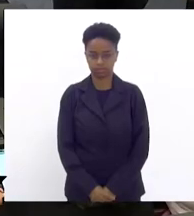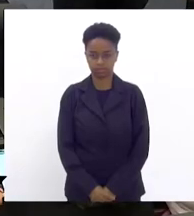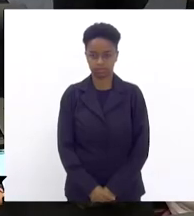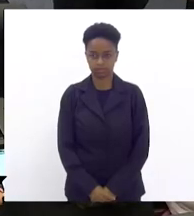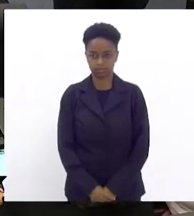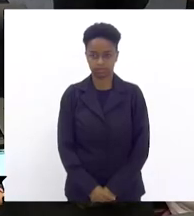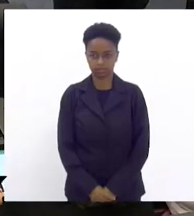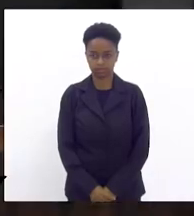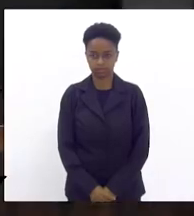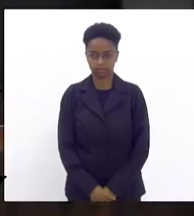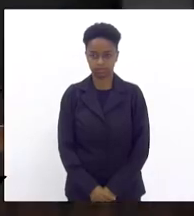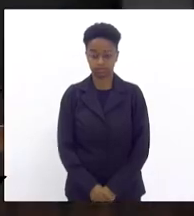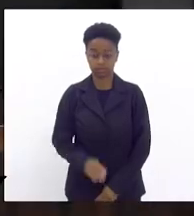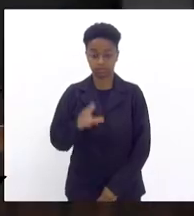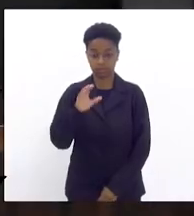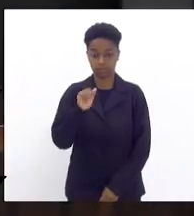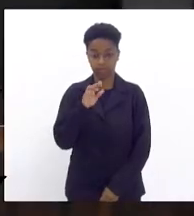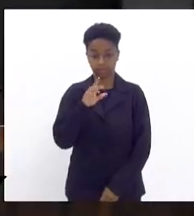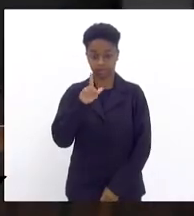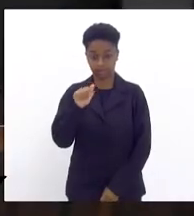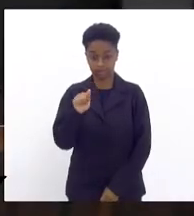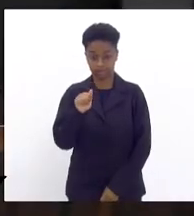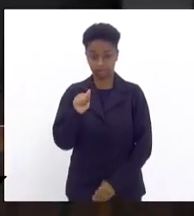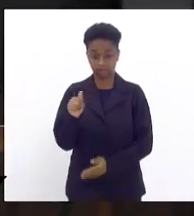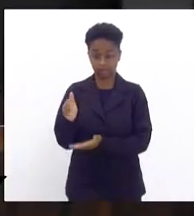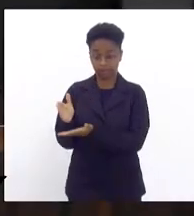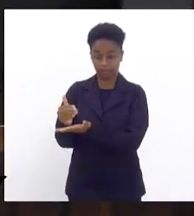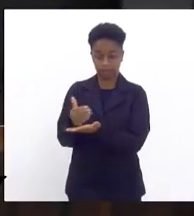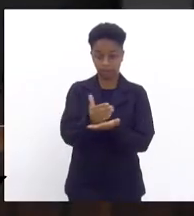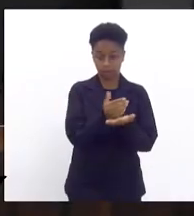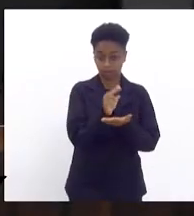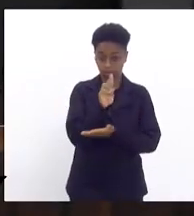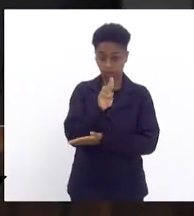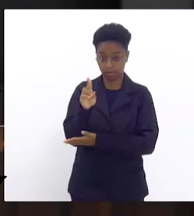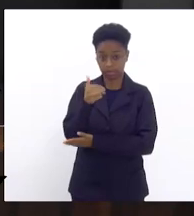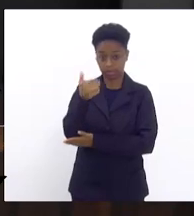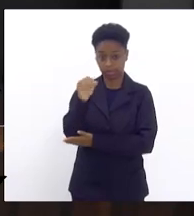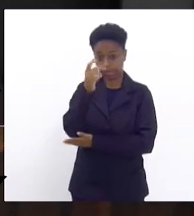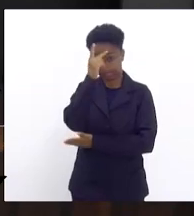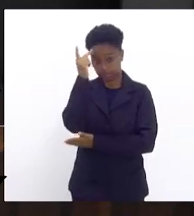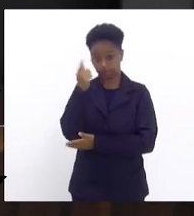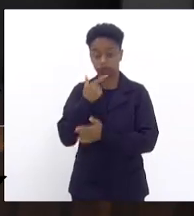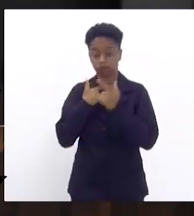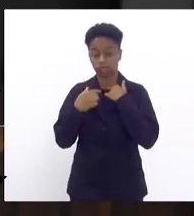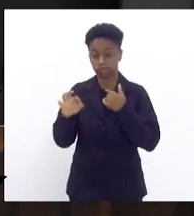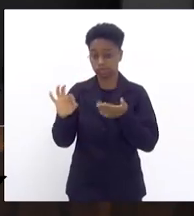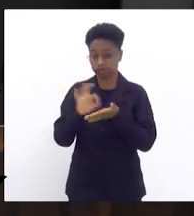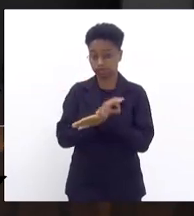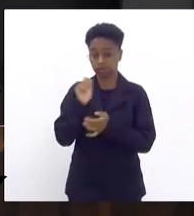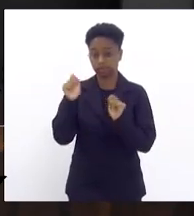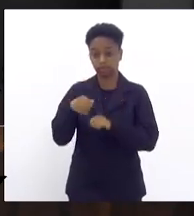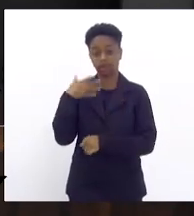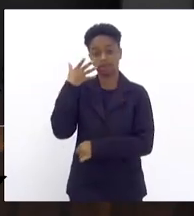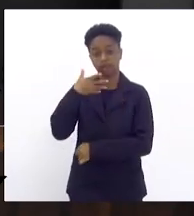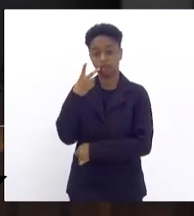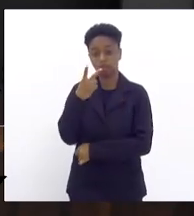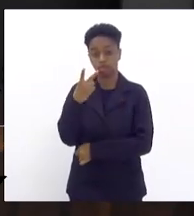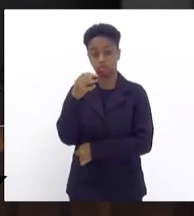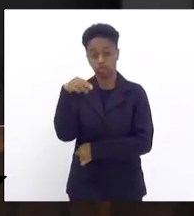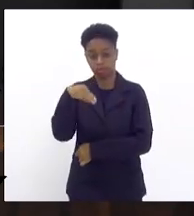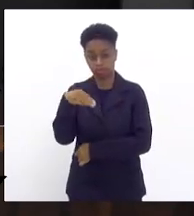A Débora e a Carla estão pegando o nome de 10 pessoas que queiram se inscrever para poder falar no tempo de 2 minutos. Por